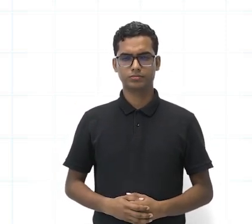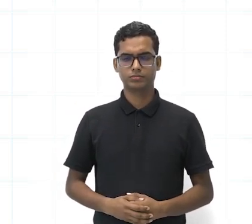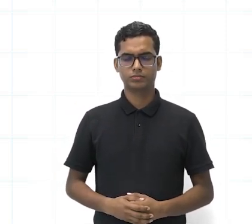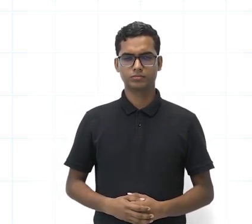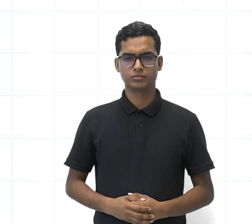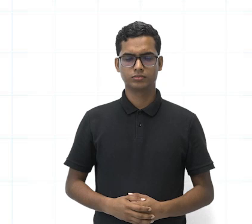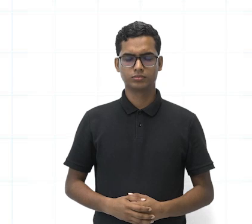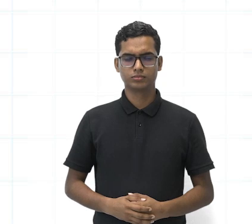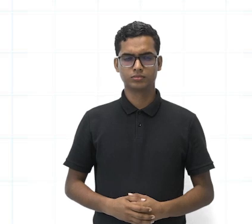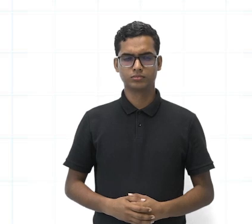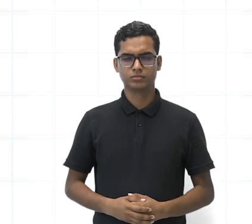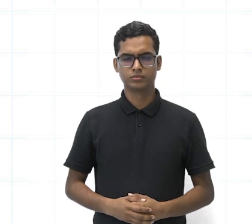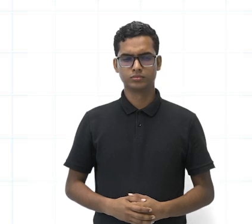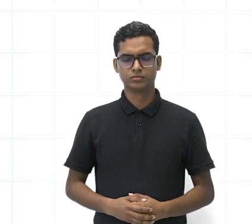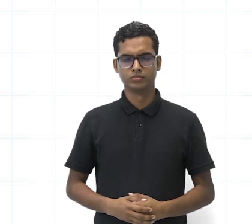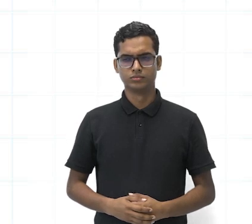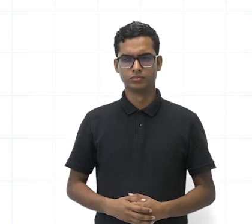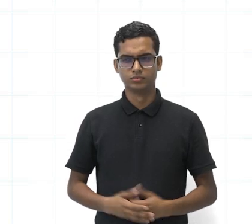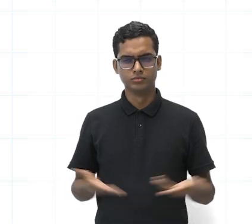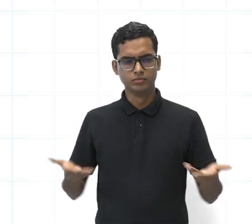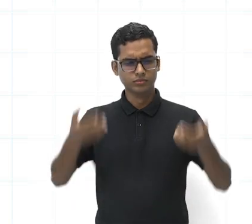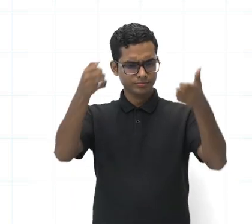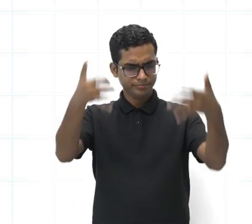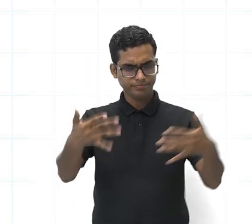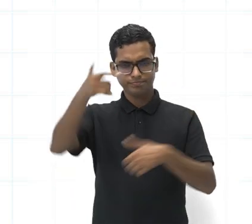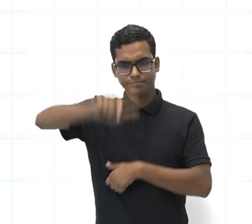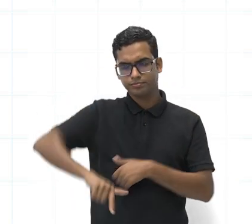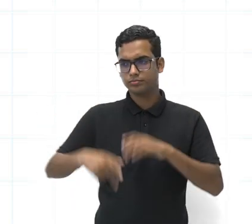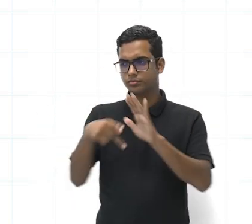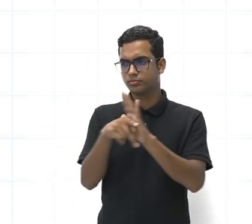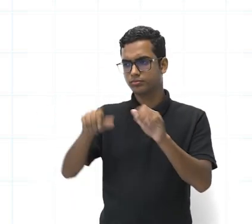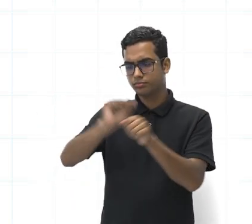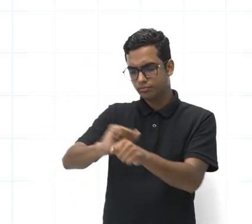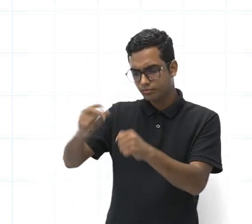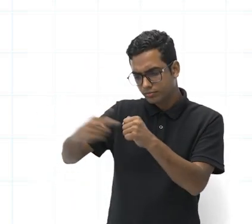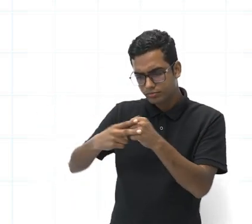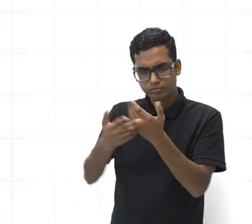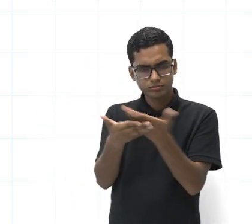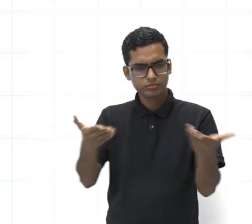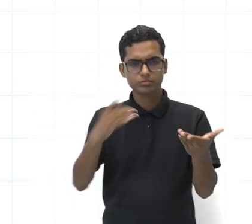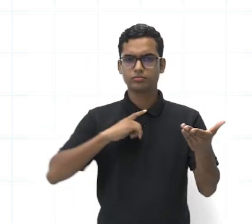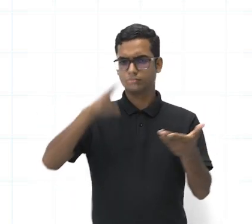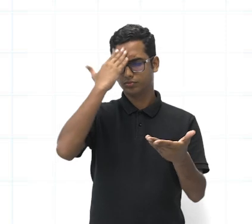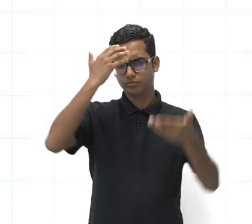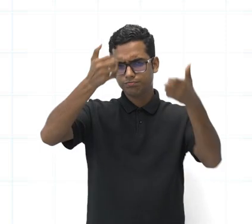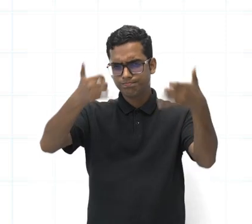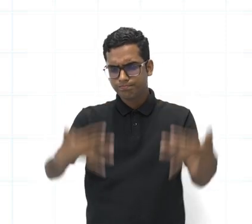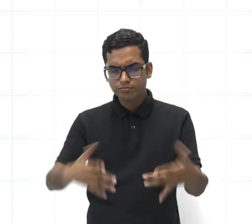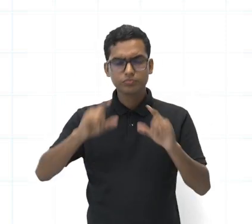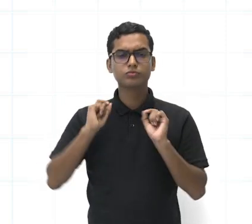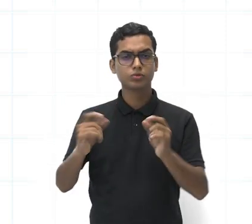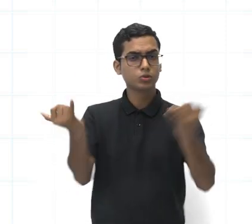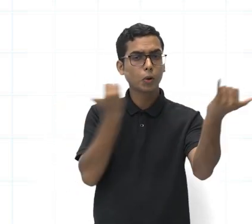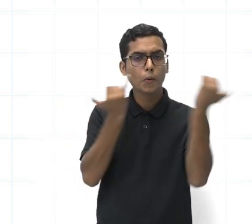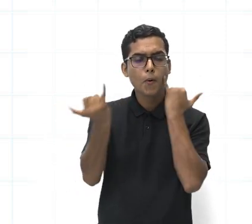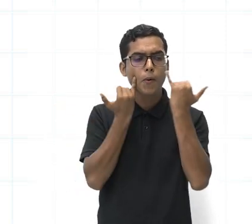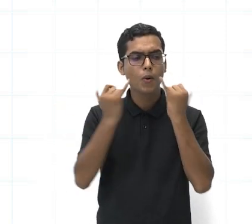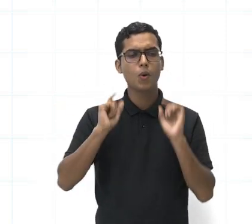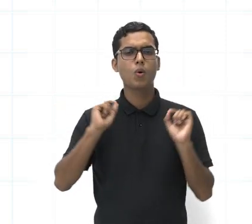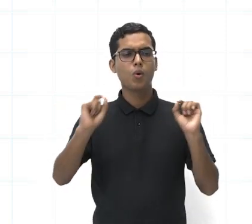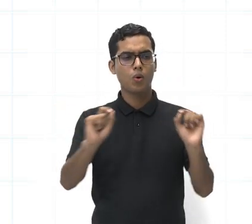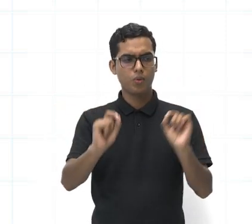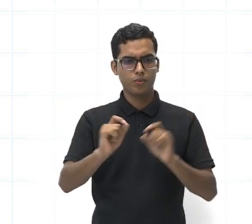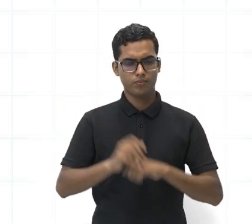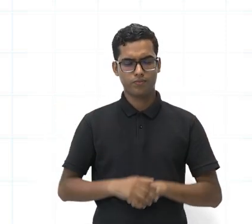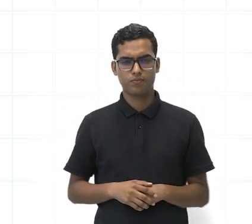Eu vou, só para deixar bem claro, tá, com relação aos advérbios, tá? Os advérbios, ele tem essa informação que é